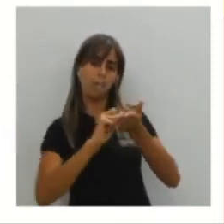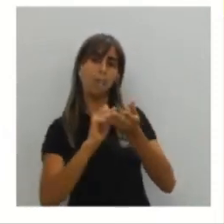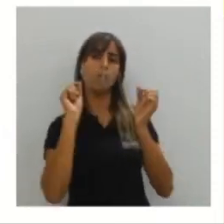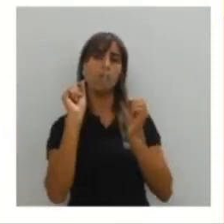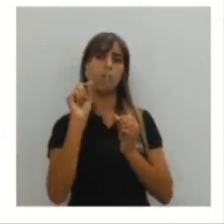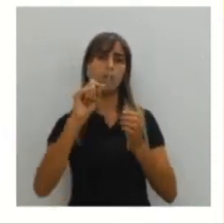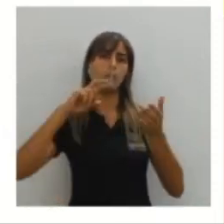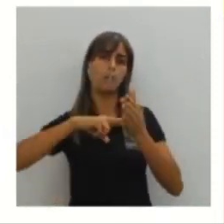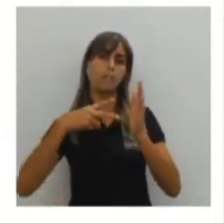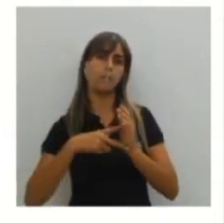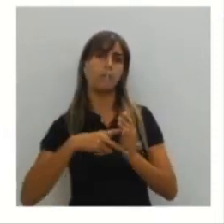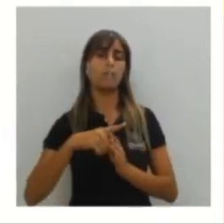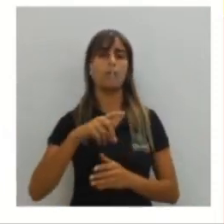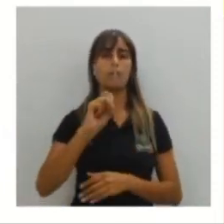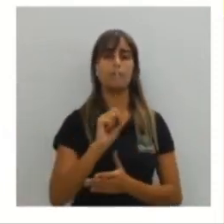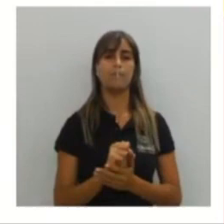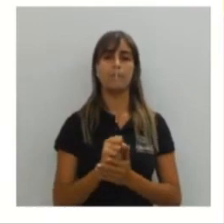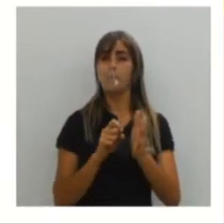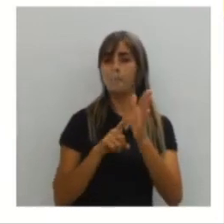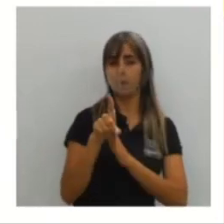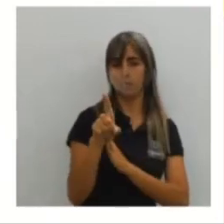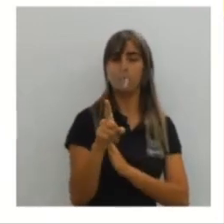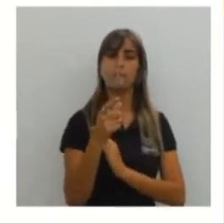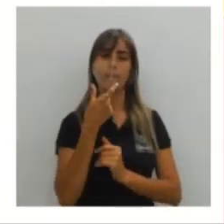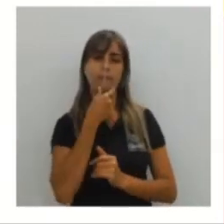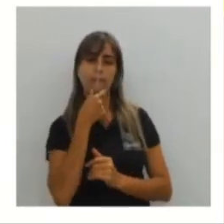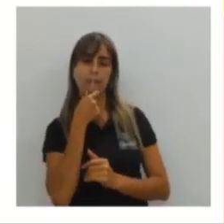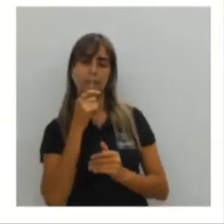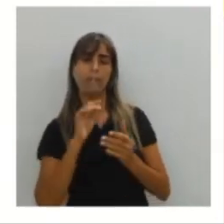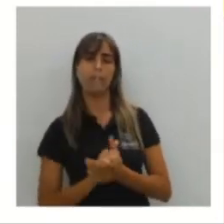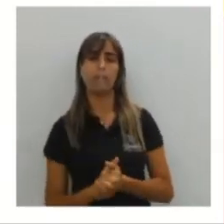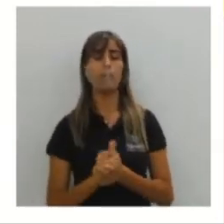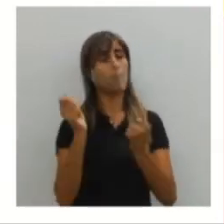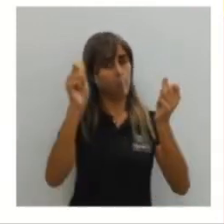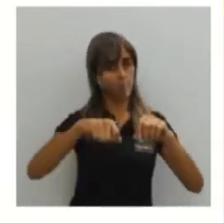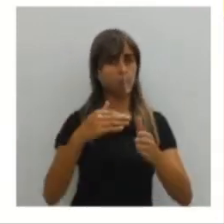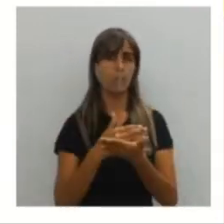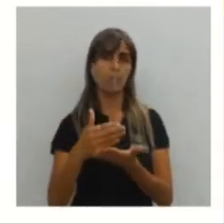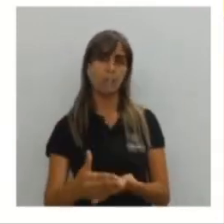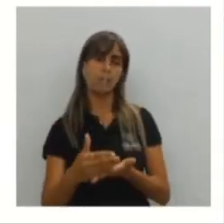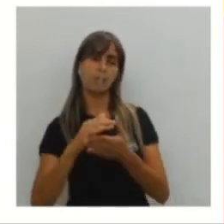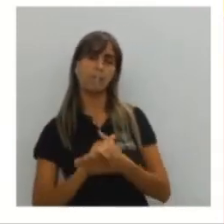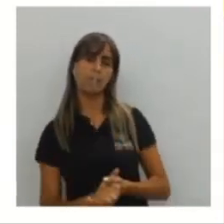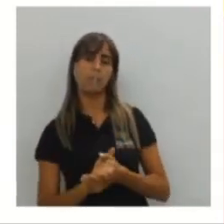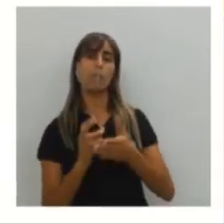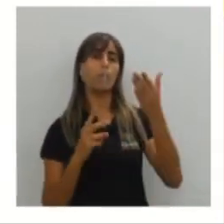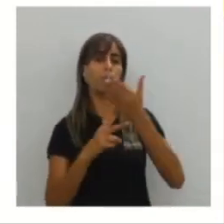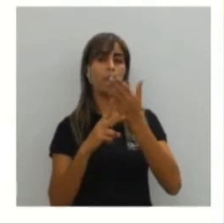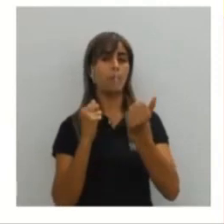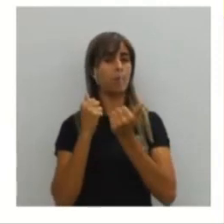o W8 Question. Quando eu falo de perguntas em inglês, as perguntas em inglês podem começar, tá certo, com